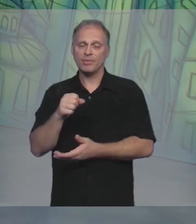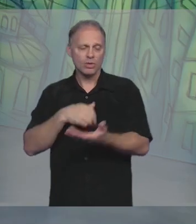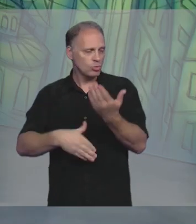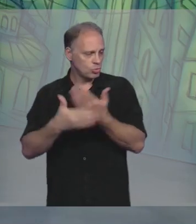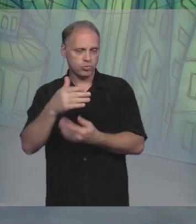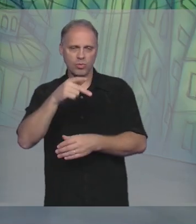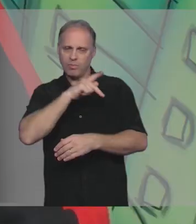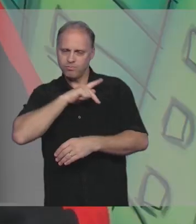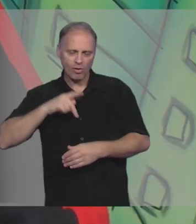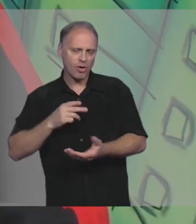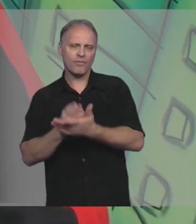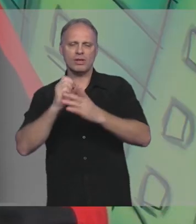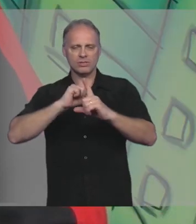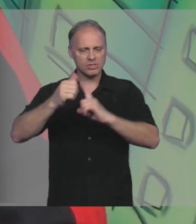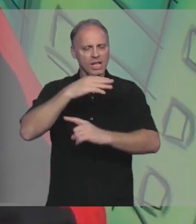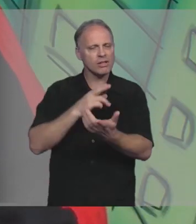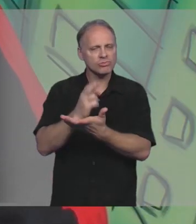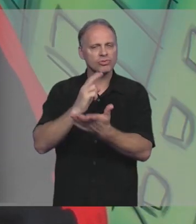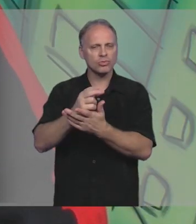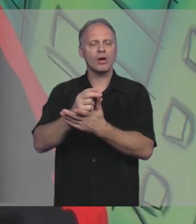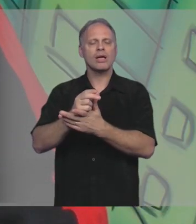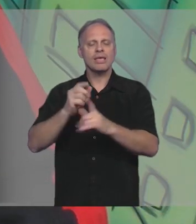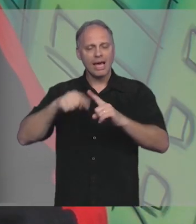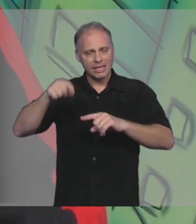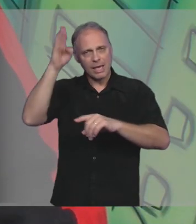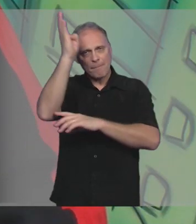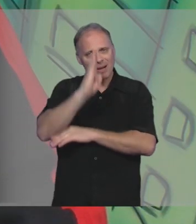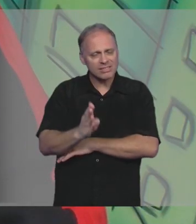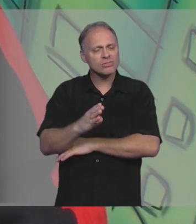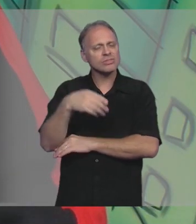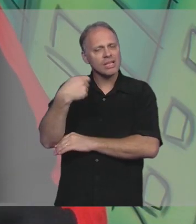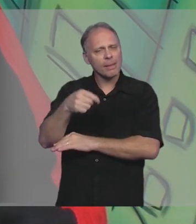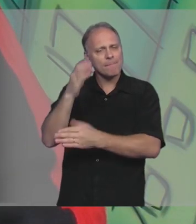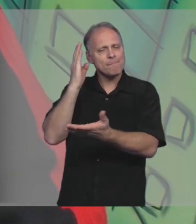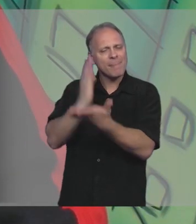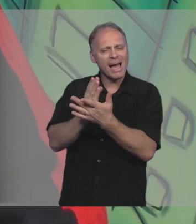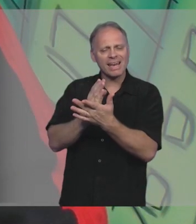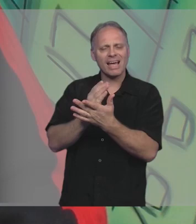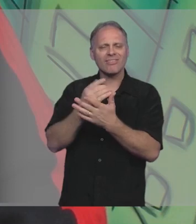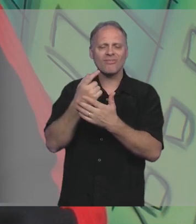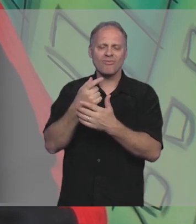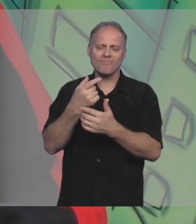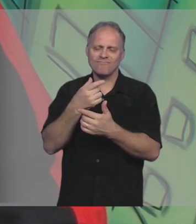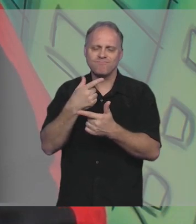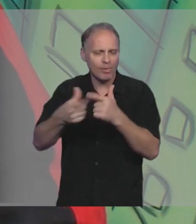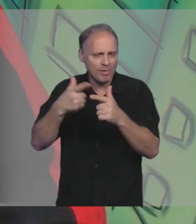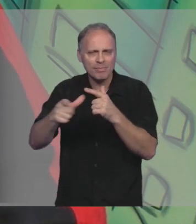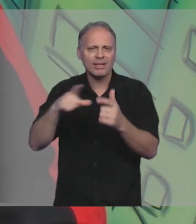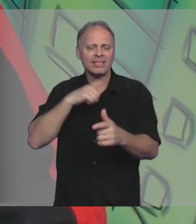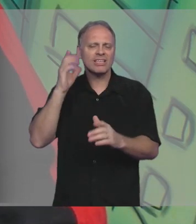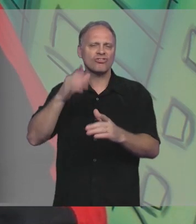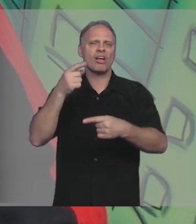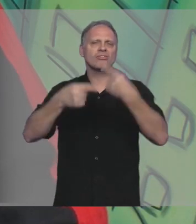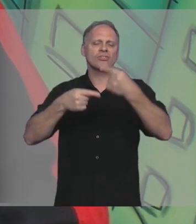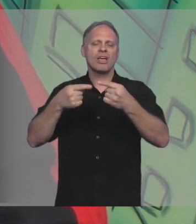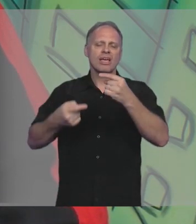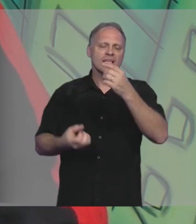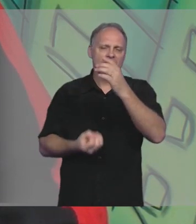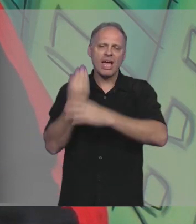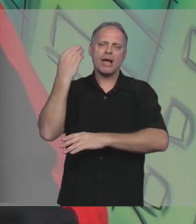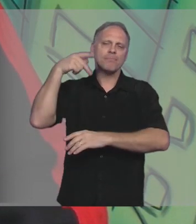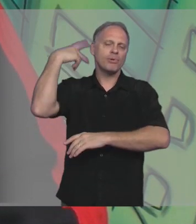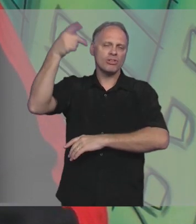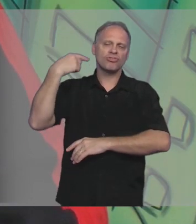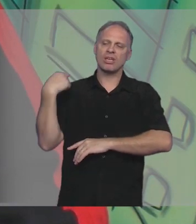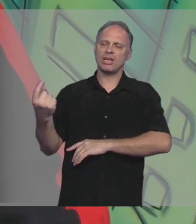continua e o mais importante, a gente tem que romper no Brasil com um vício que a gente já discutiu, que é implementar políticas de cada